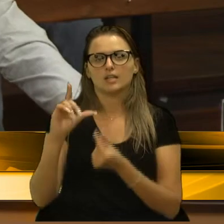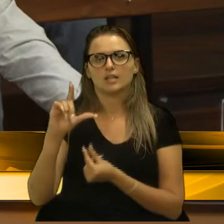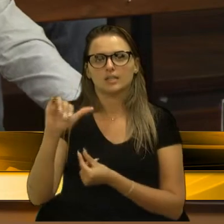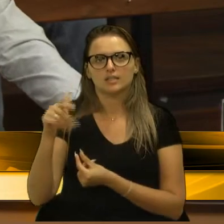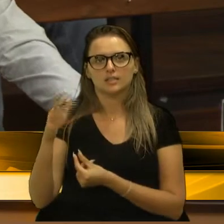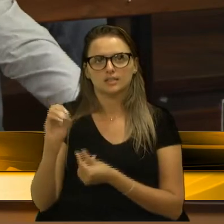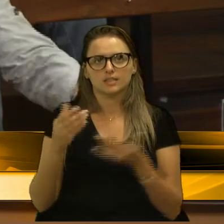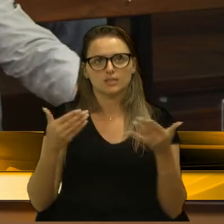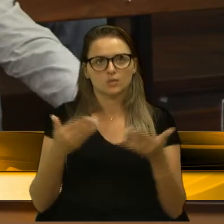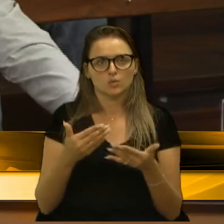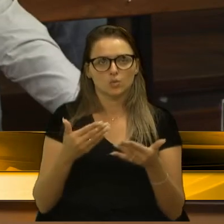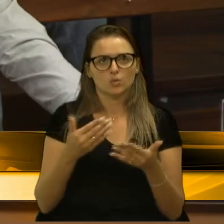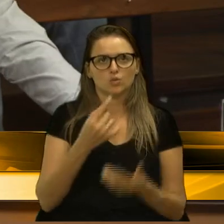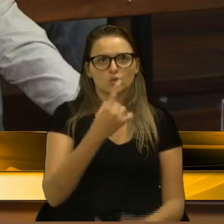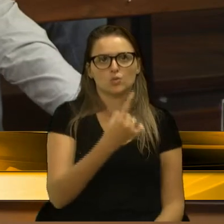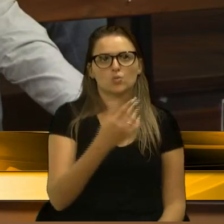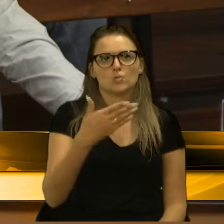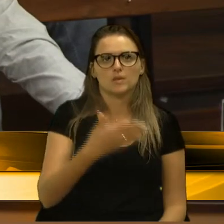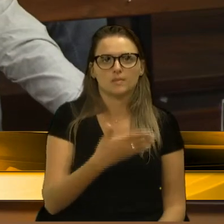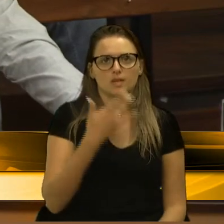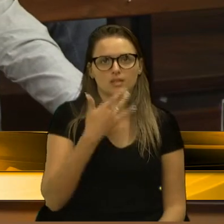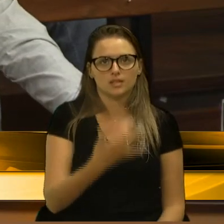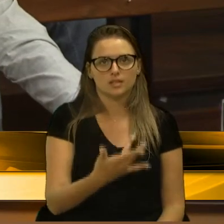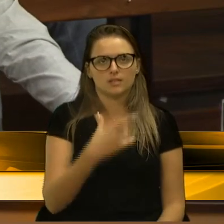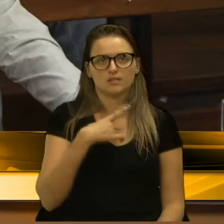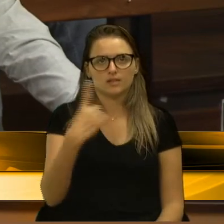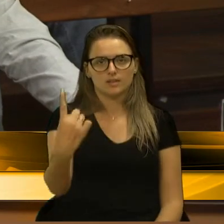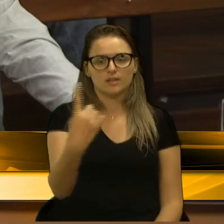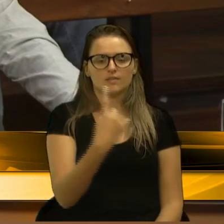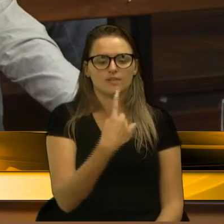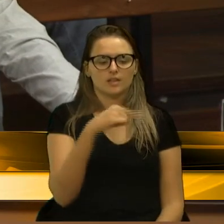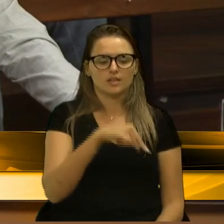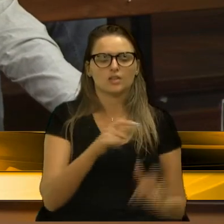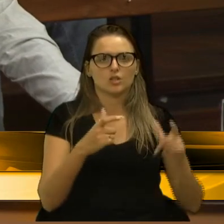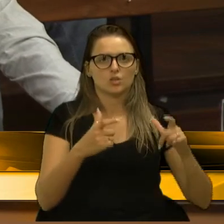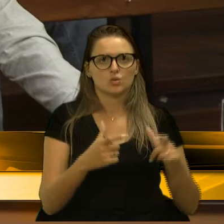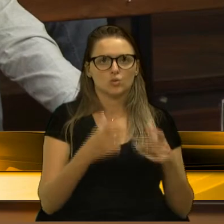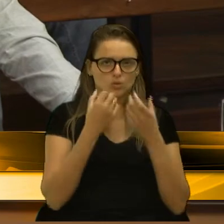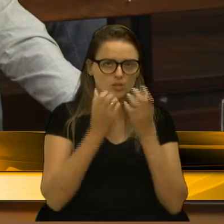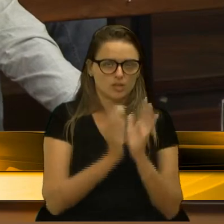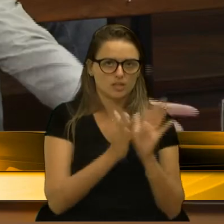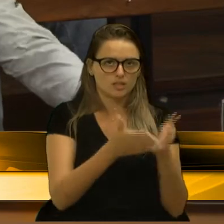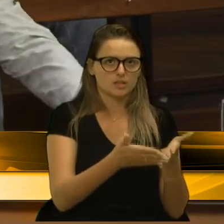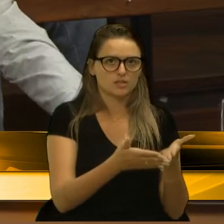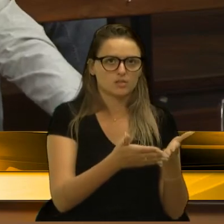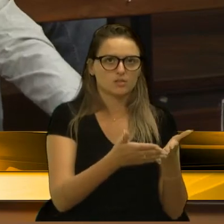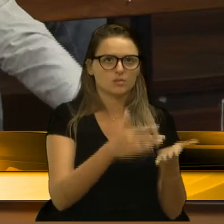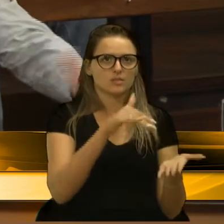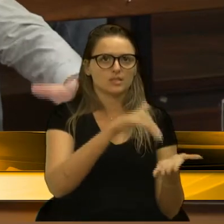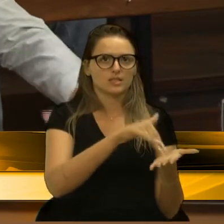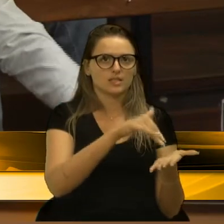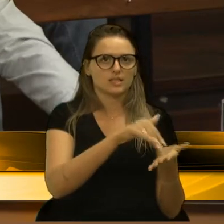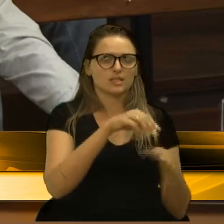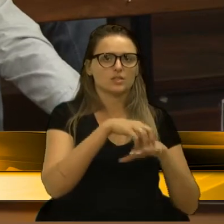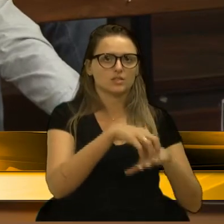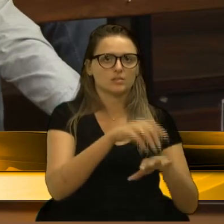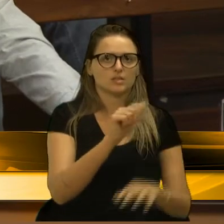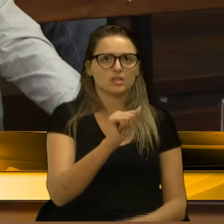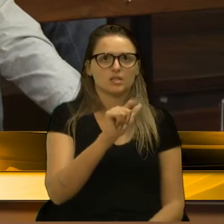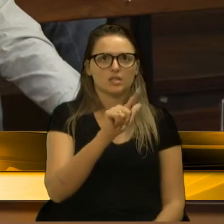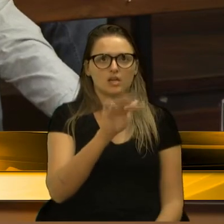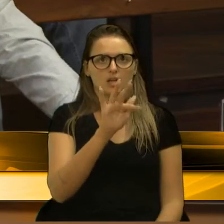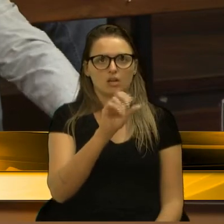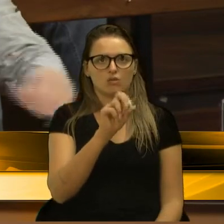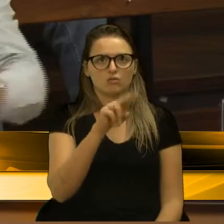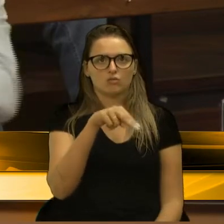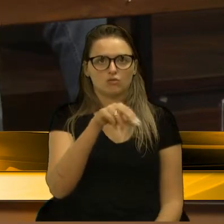às 13h30, a gente está recebendo na sala das comissões o secretário de transporte, o Alfonso, para já de imediato sair com